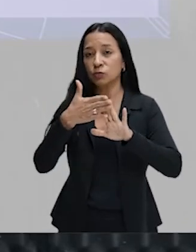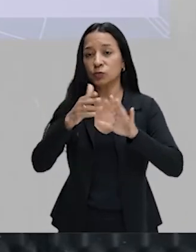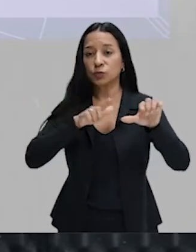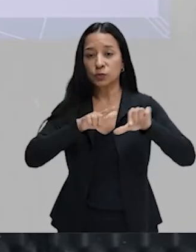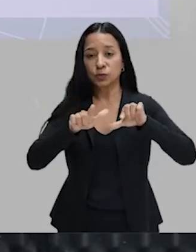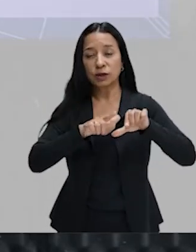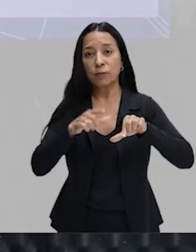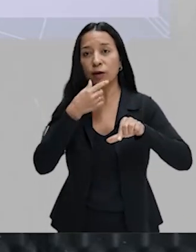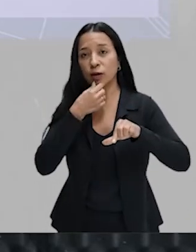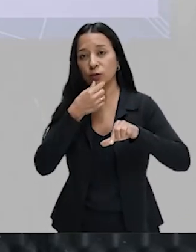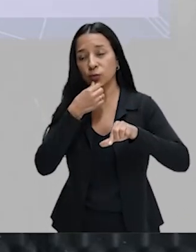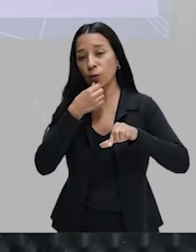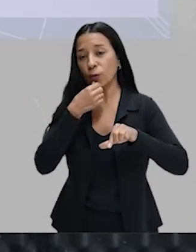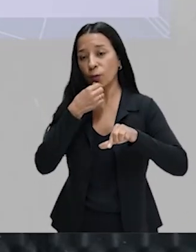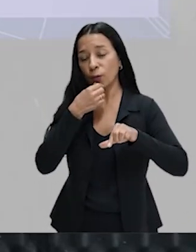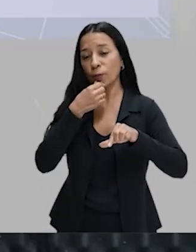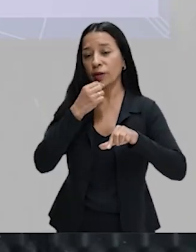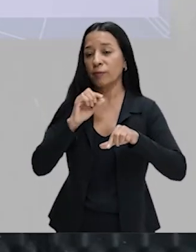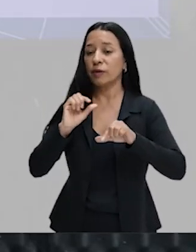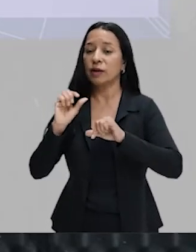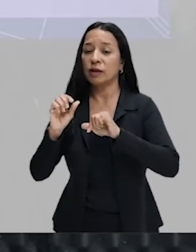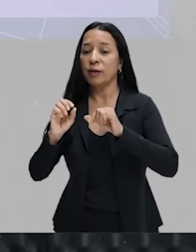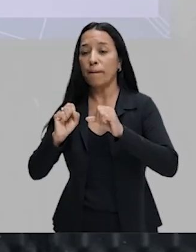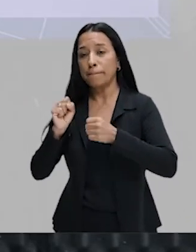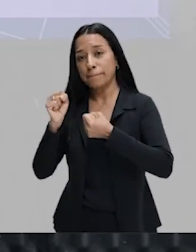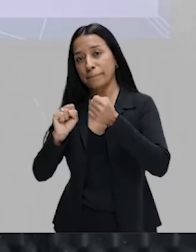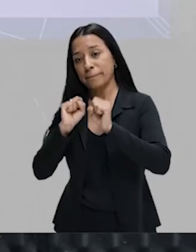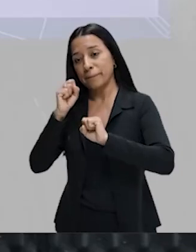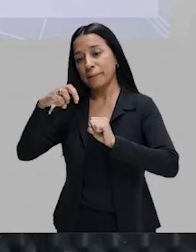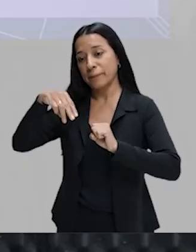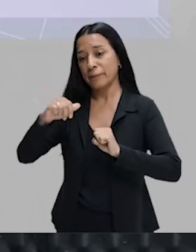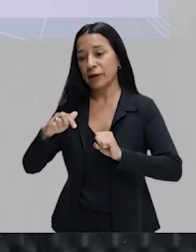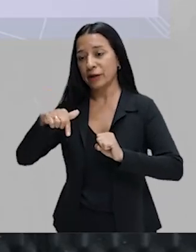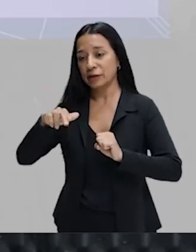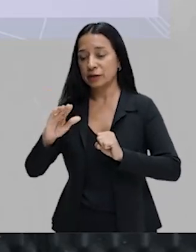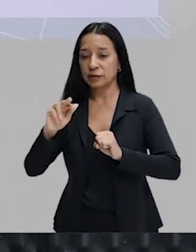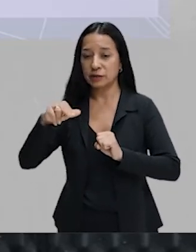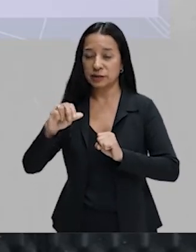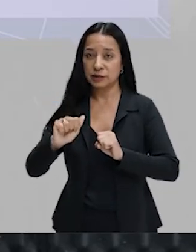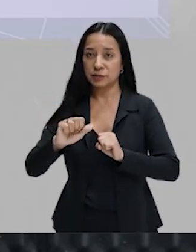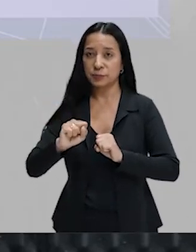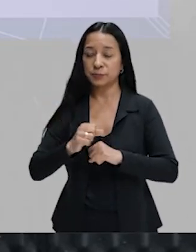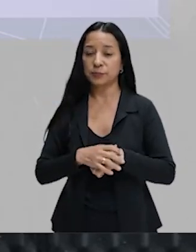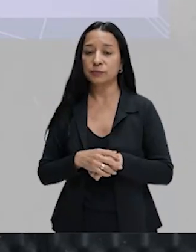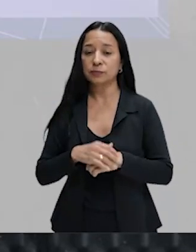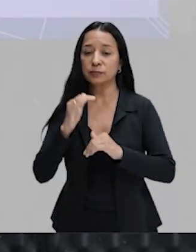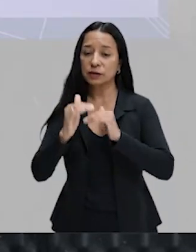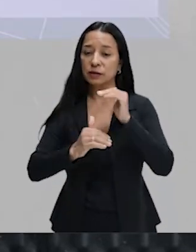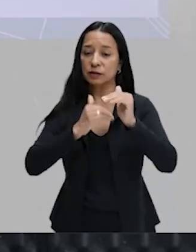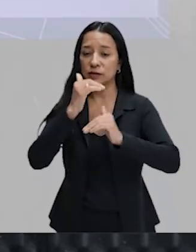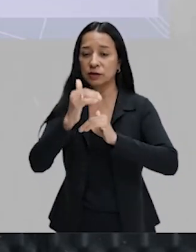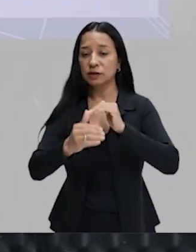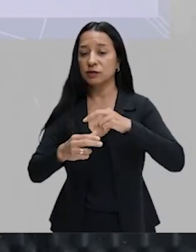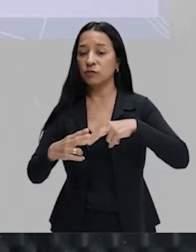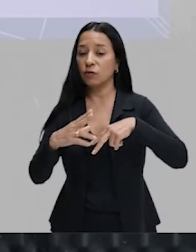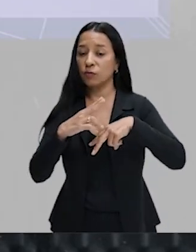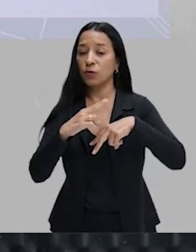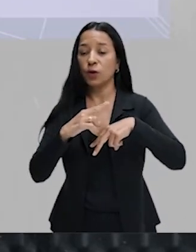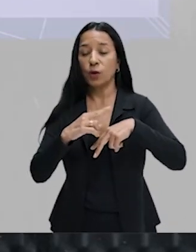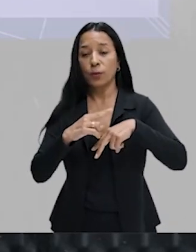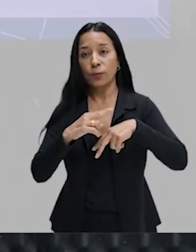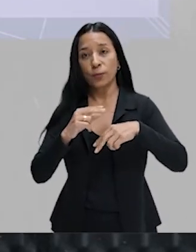essa revolução acontece em dois momentos. Então, no segundo momento dessa Revolução Industrial é que se desenvolve esse estilo de época, aí, o